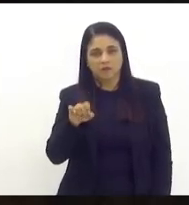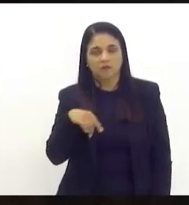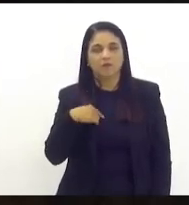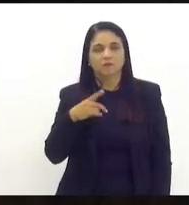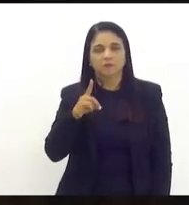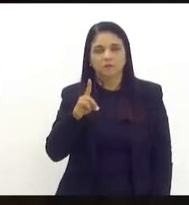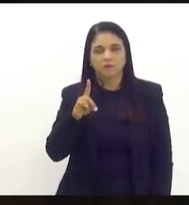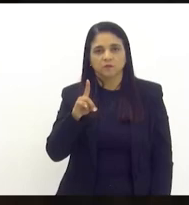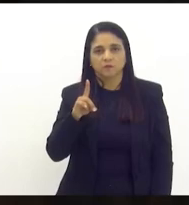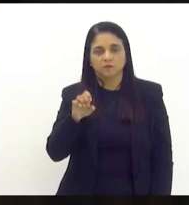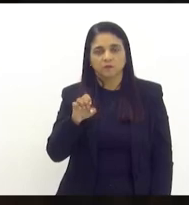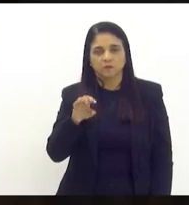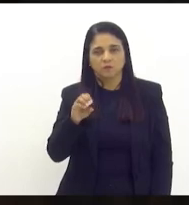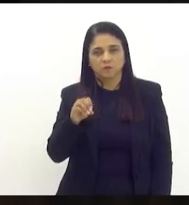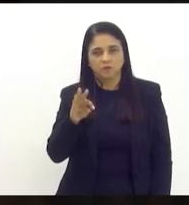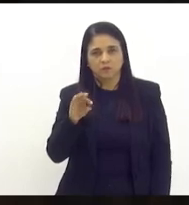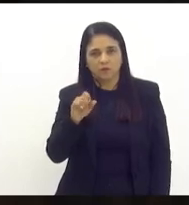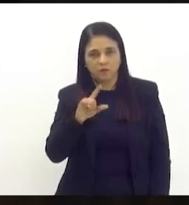Giovani